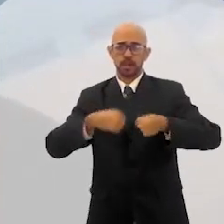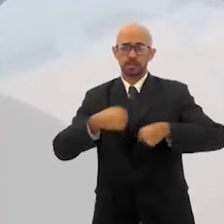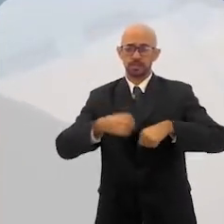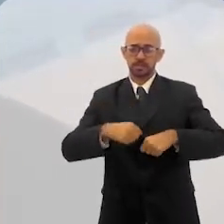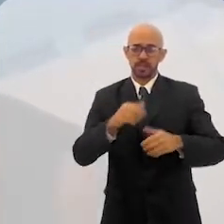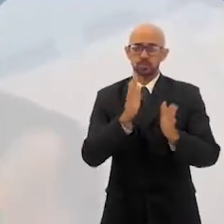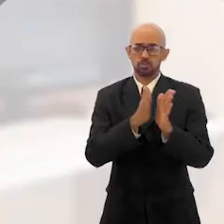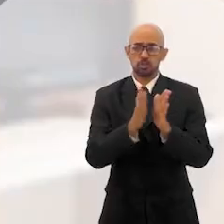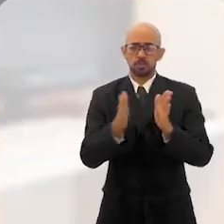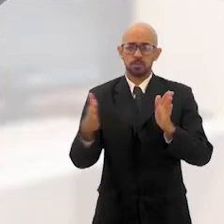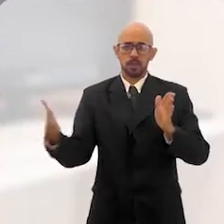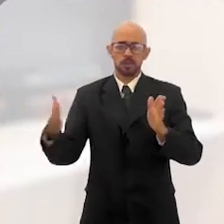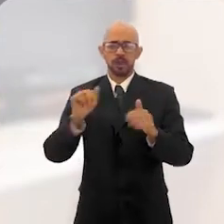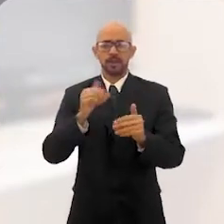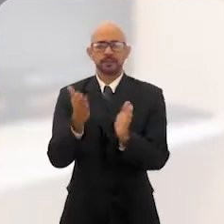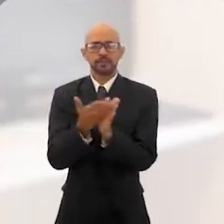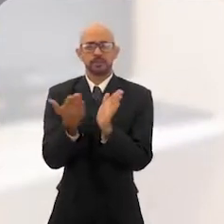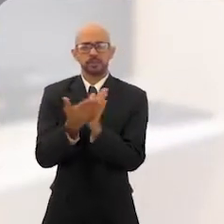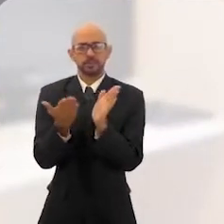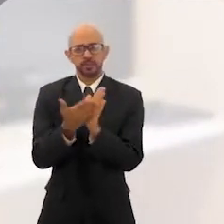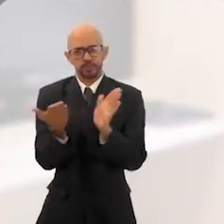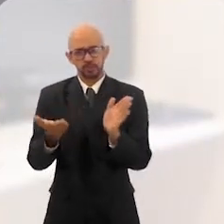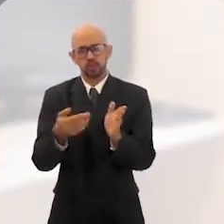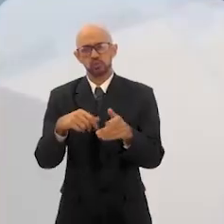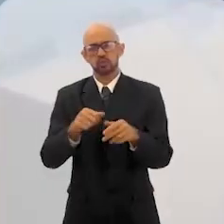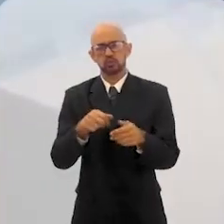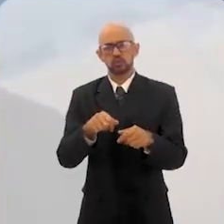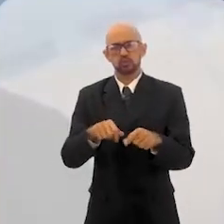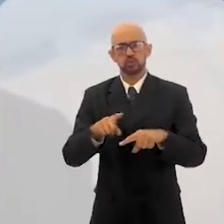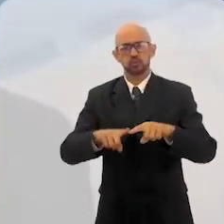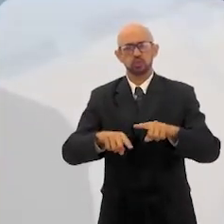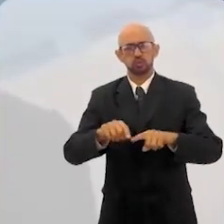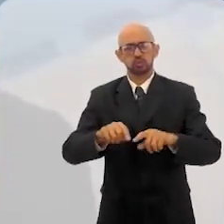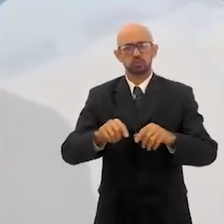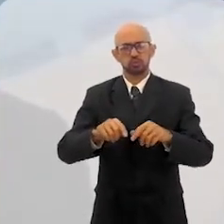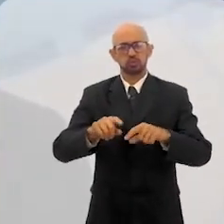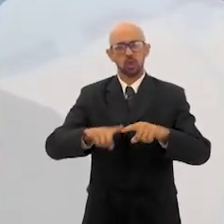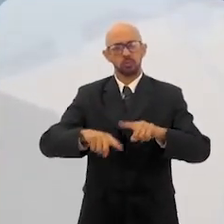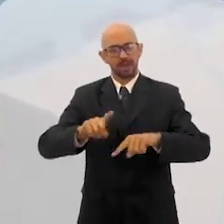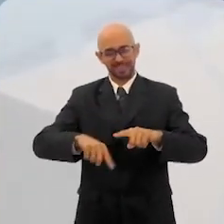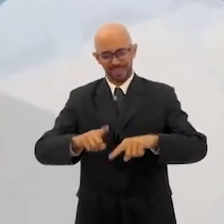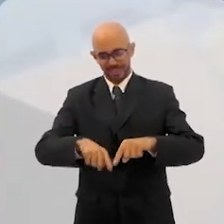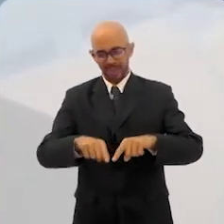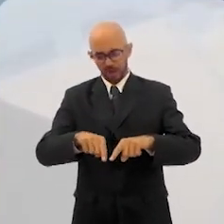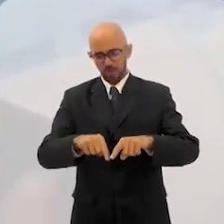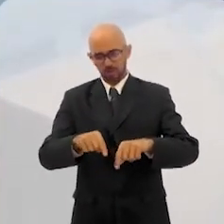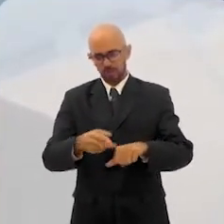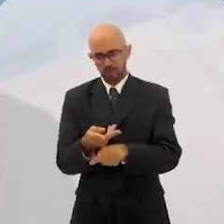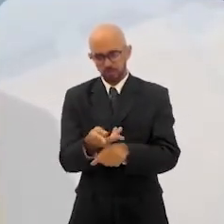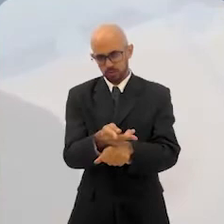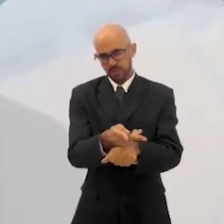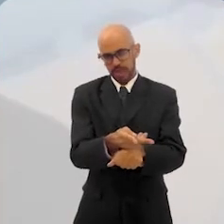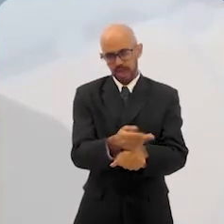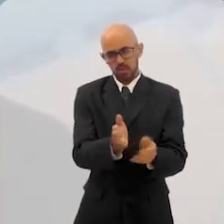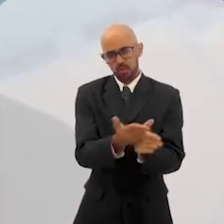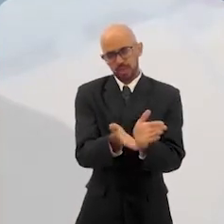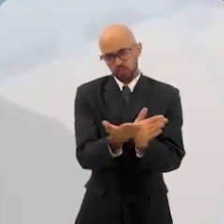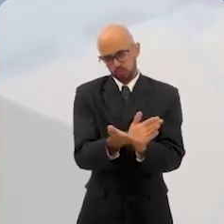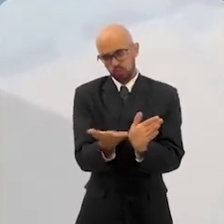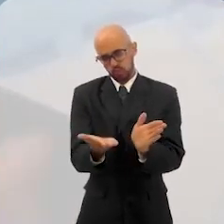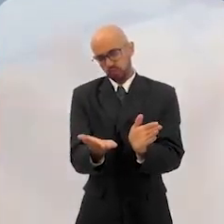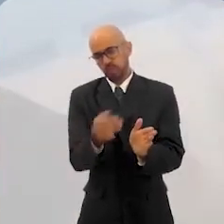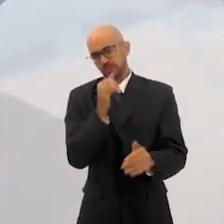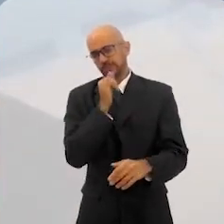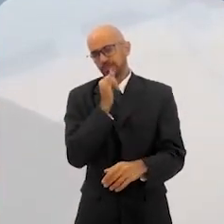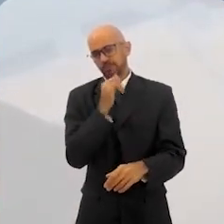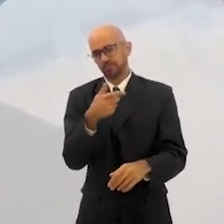necessidade de uma biblioteca, em um livro, em um Exatamente. documento físico para você buscar. hoje a gente mesmo usa,